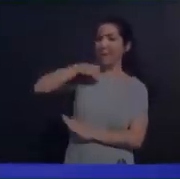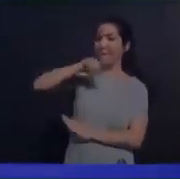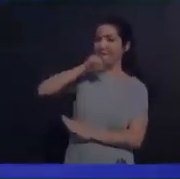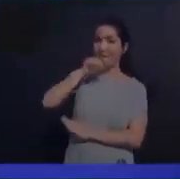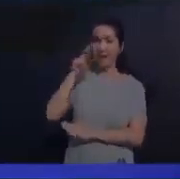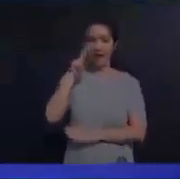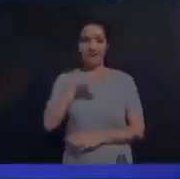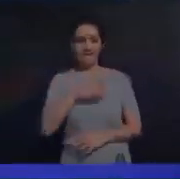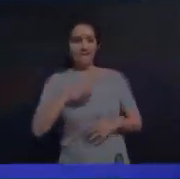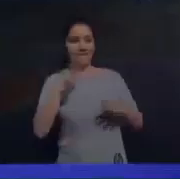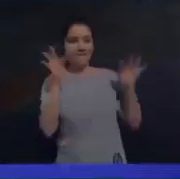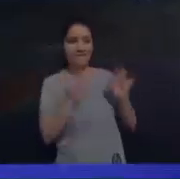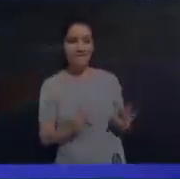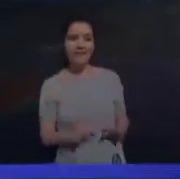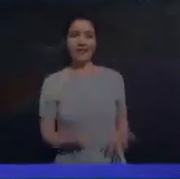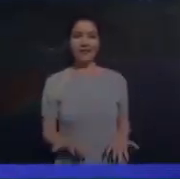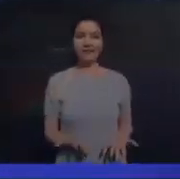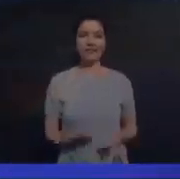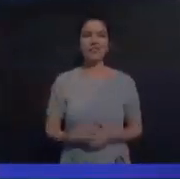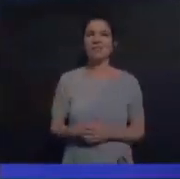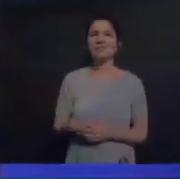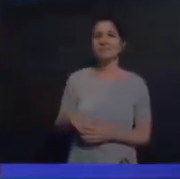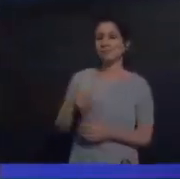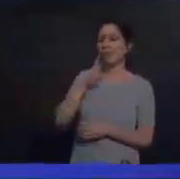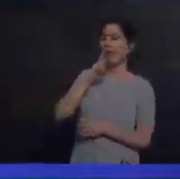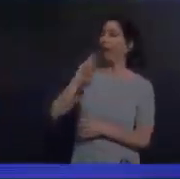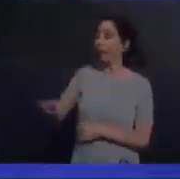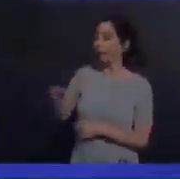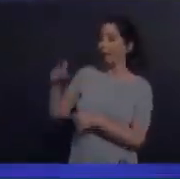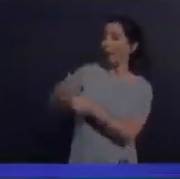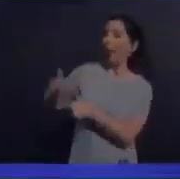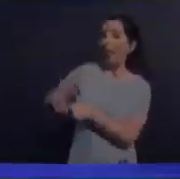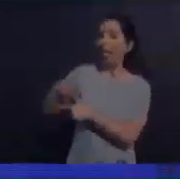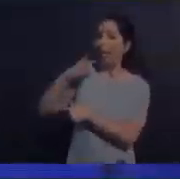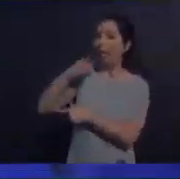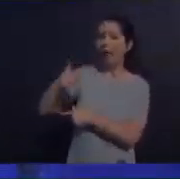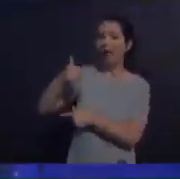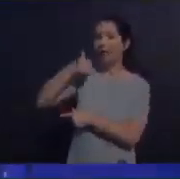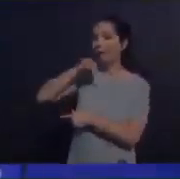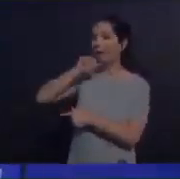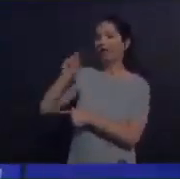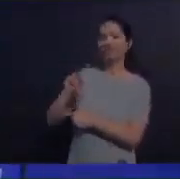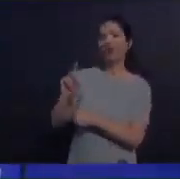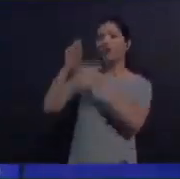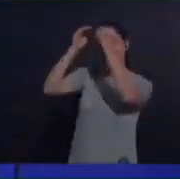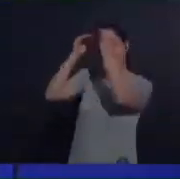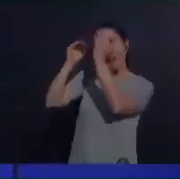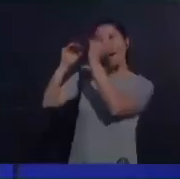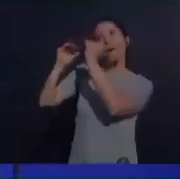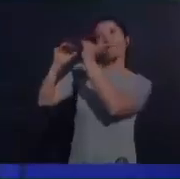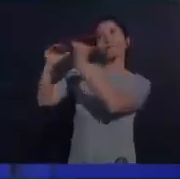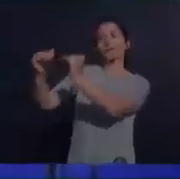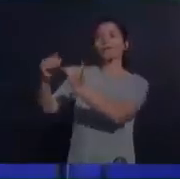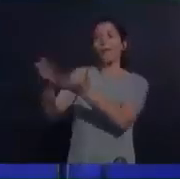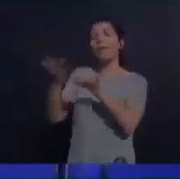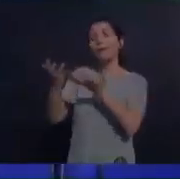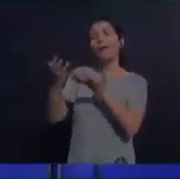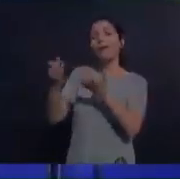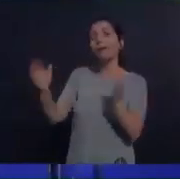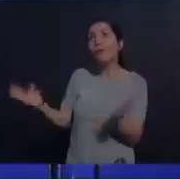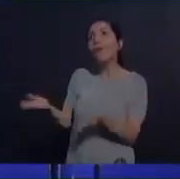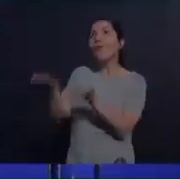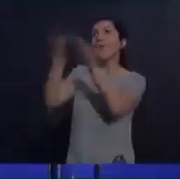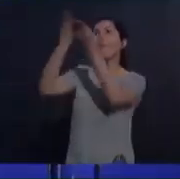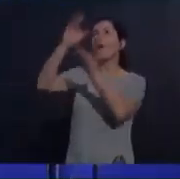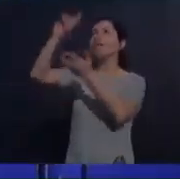vou parar de responder os meus pais, porque eu quero ser um filho obediente, que honra a Deus. Por como que eu honro